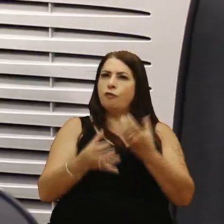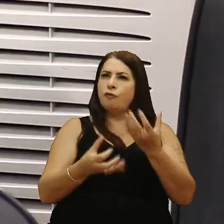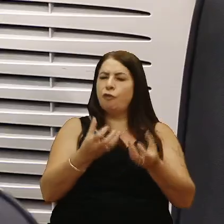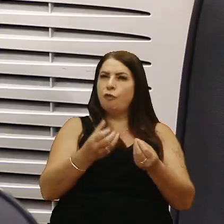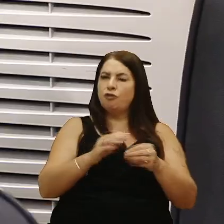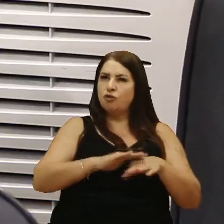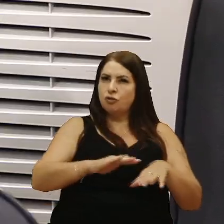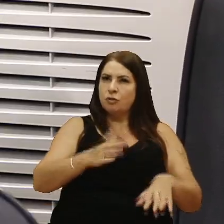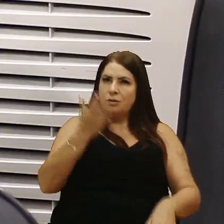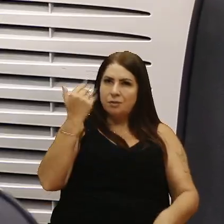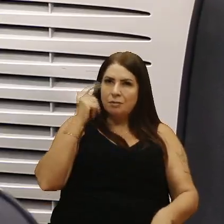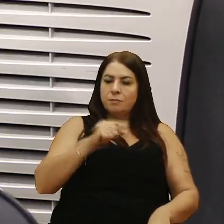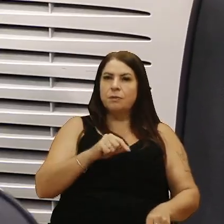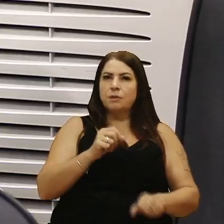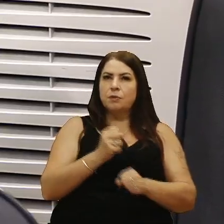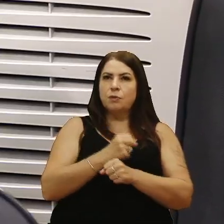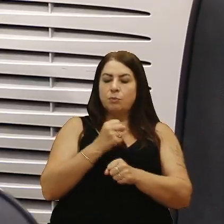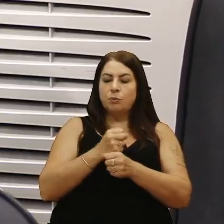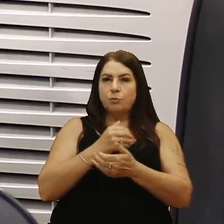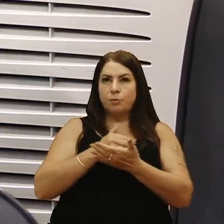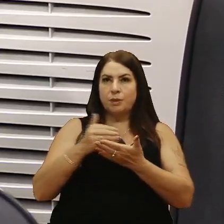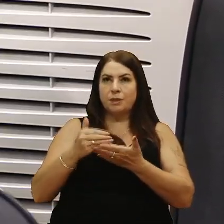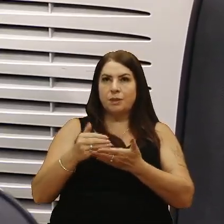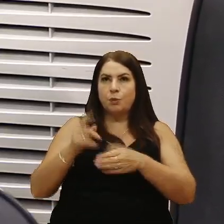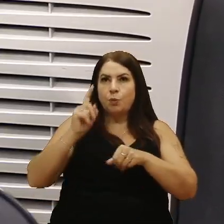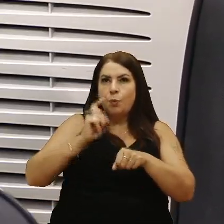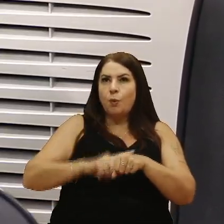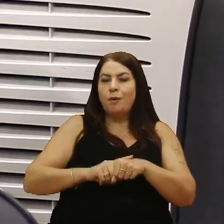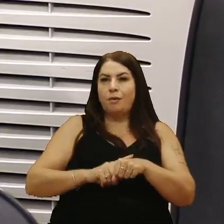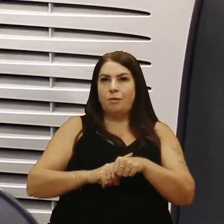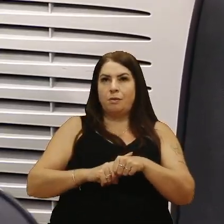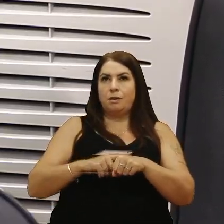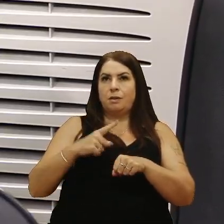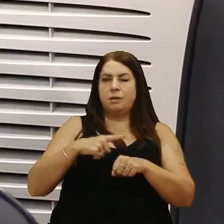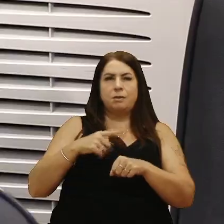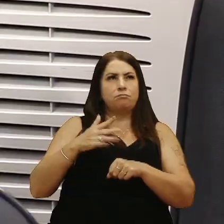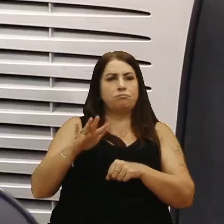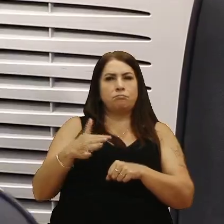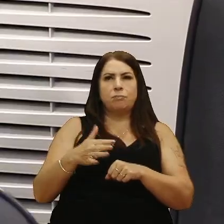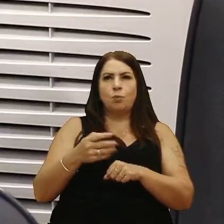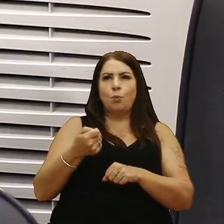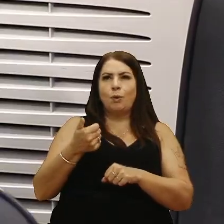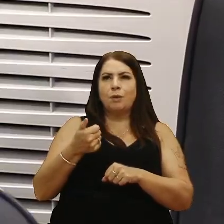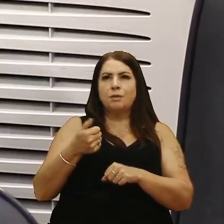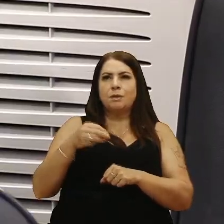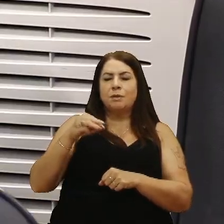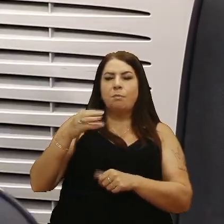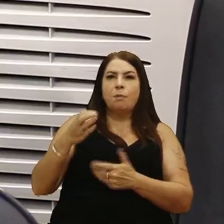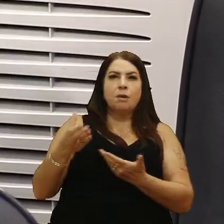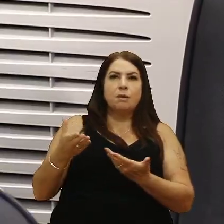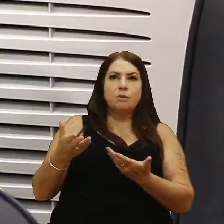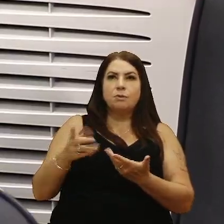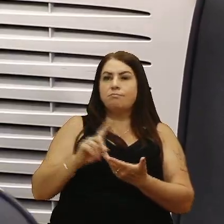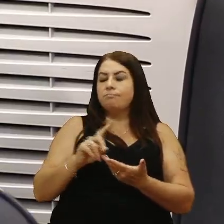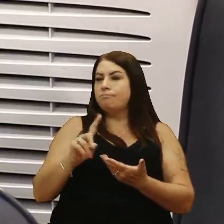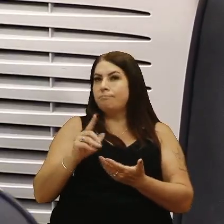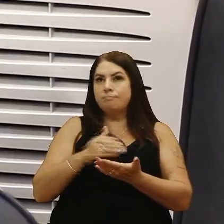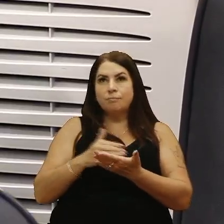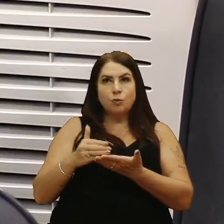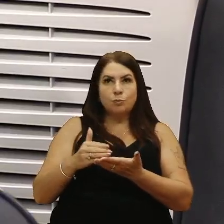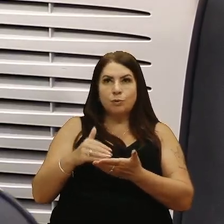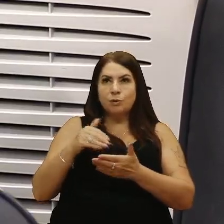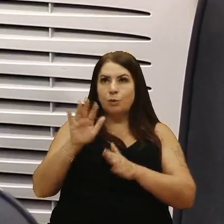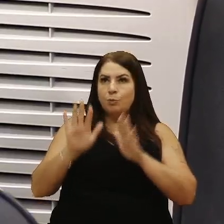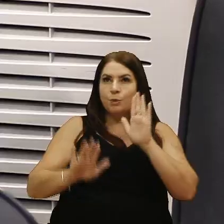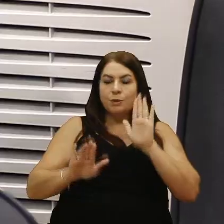época, que as obras iam iniciar imediatamente. E nós já estamos meados de quase chegando em março e sequer iniciou o processo